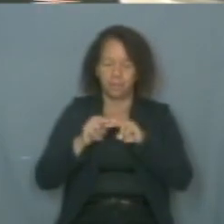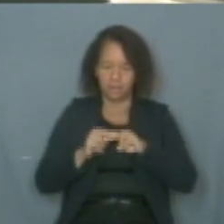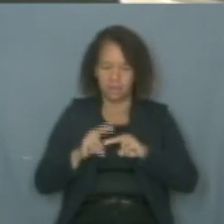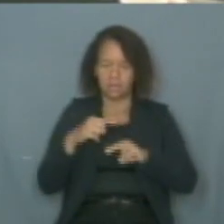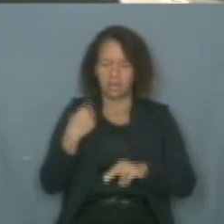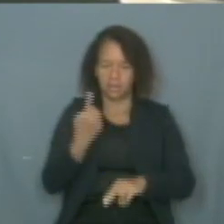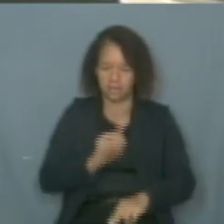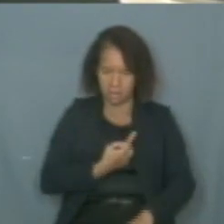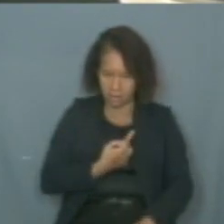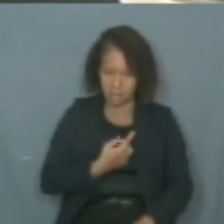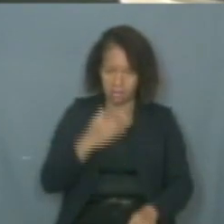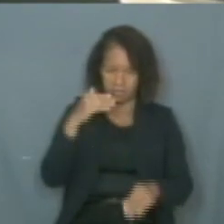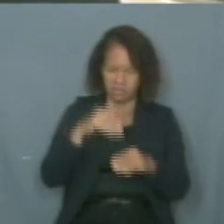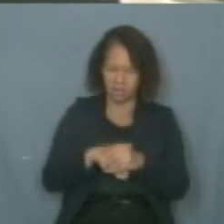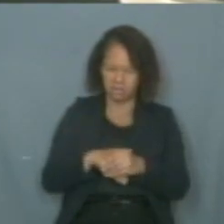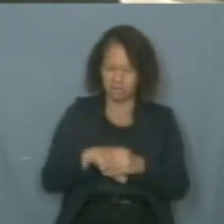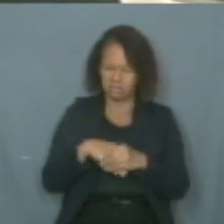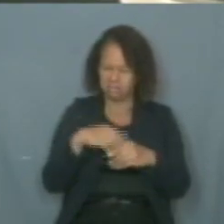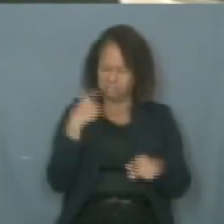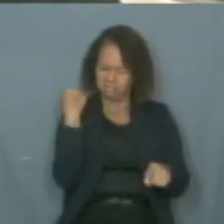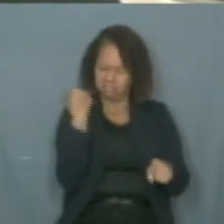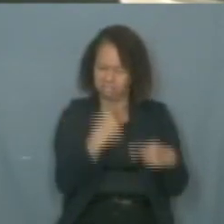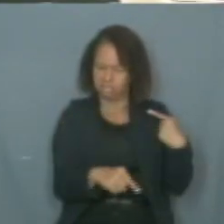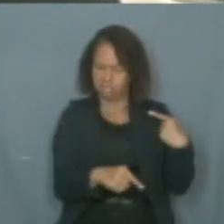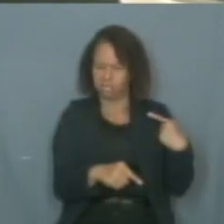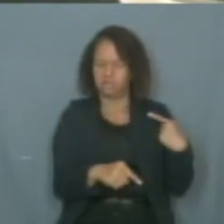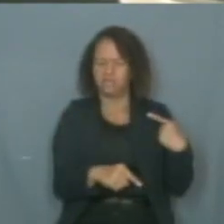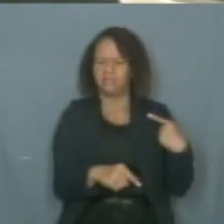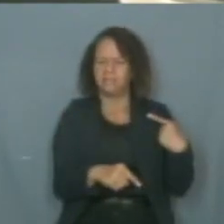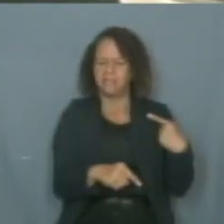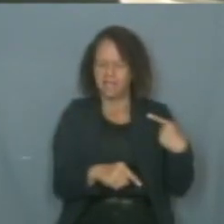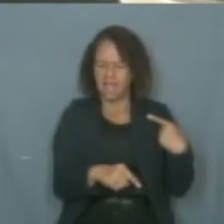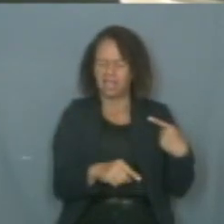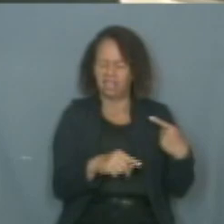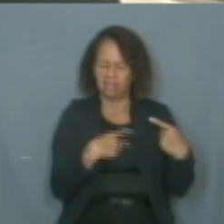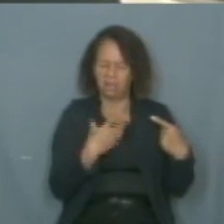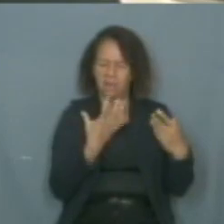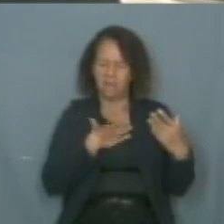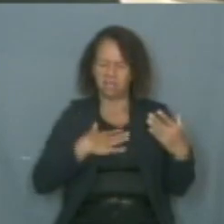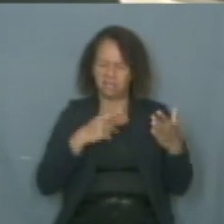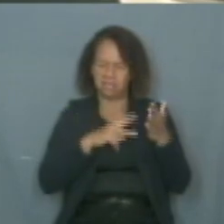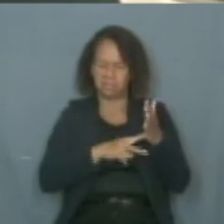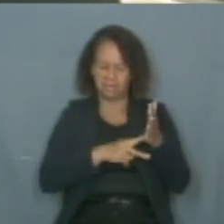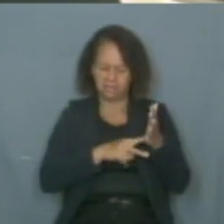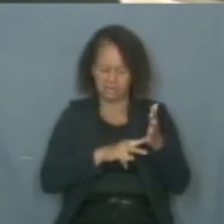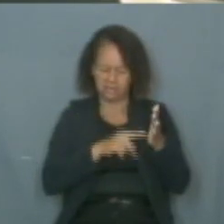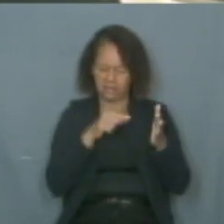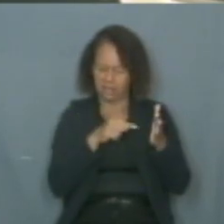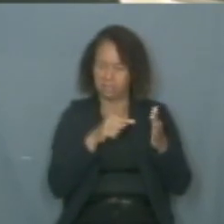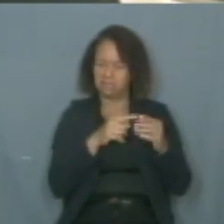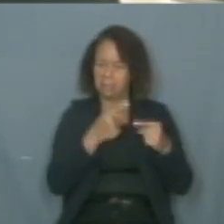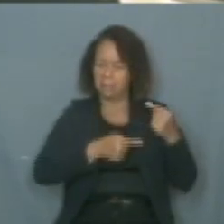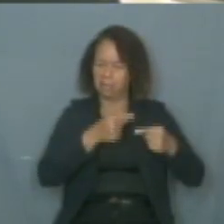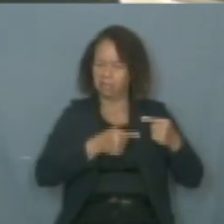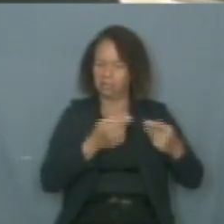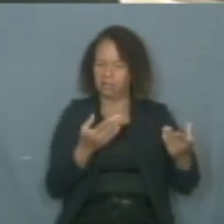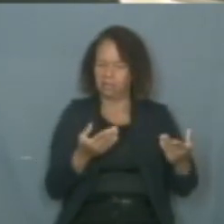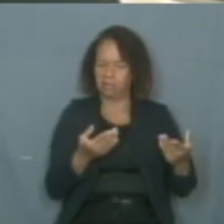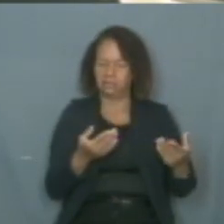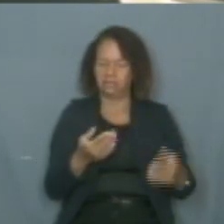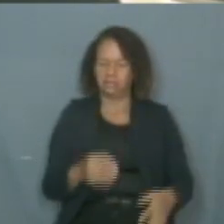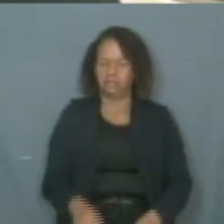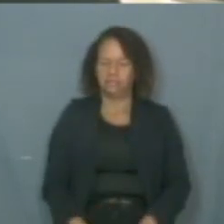gente bota aqui um voto de repúdio a quem usa sindicato para fazer política eleitoral. E quem